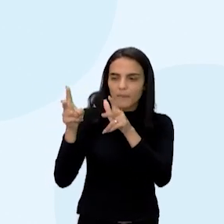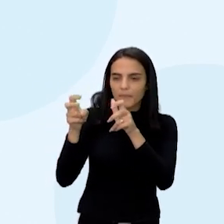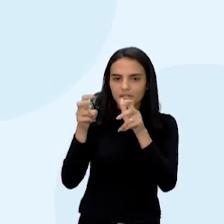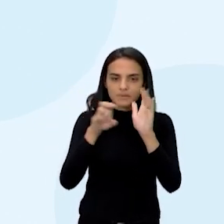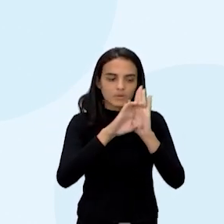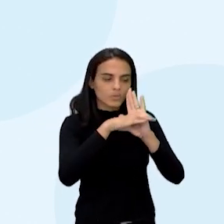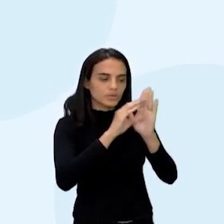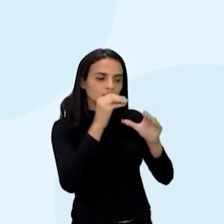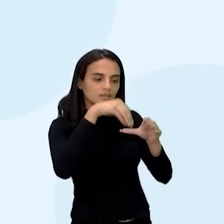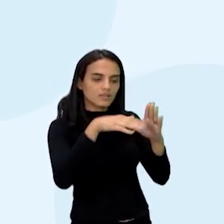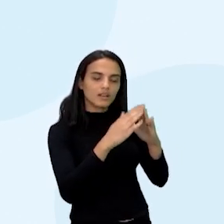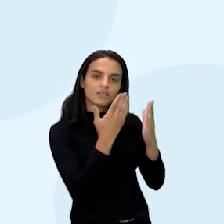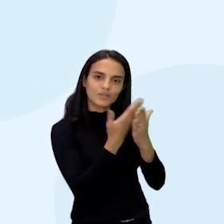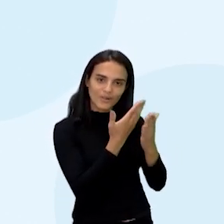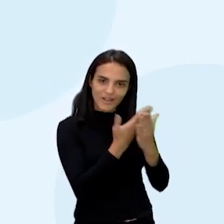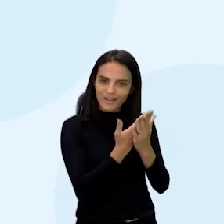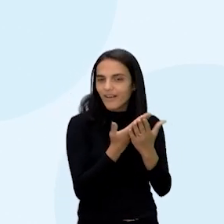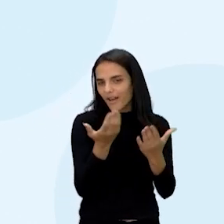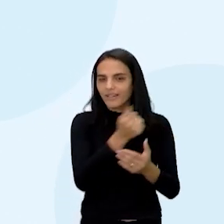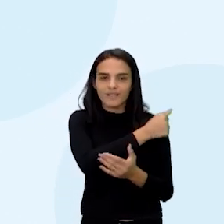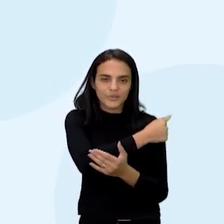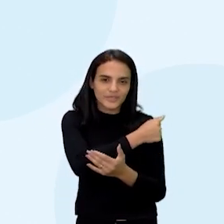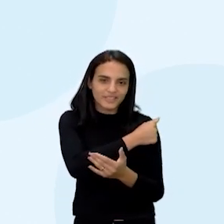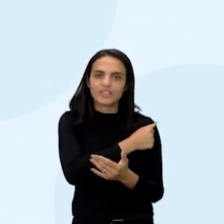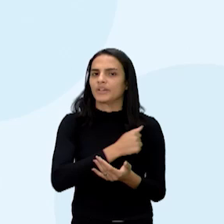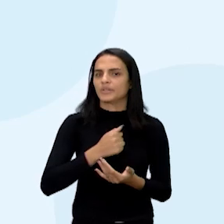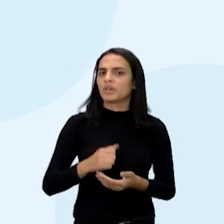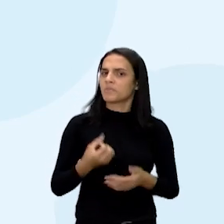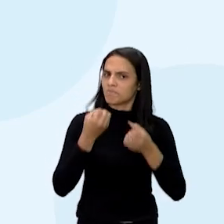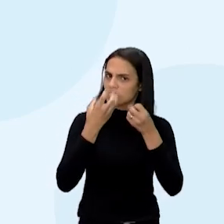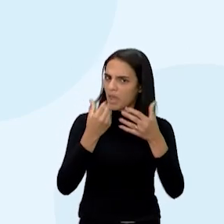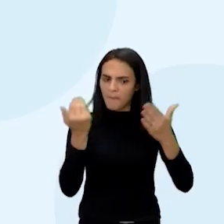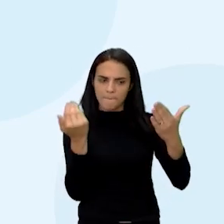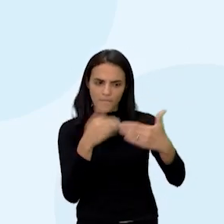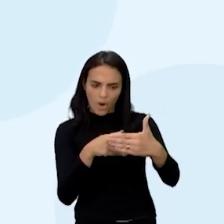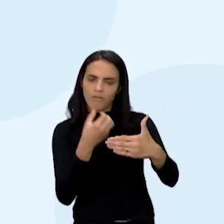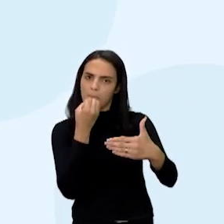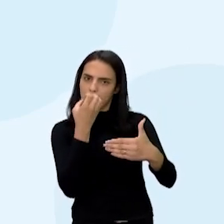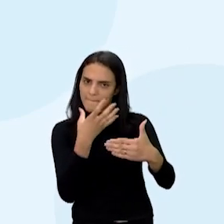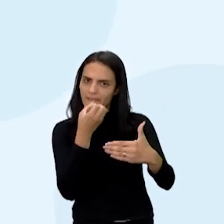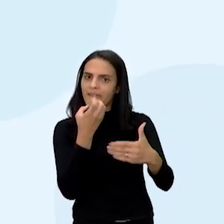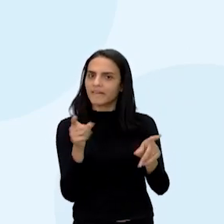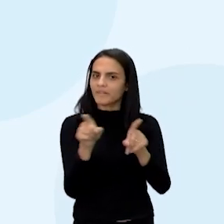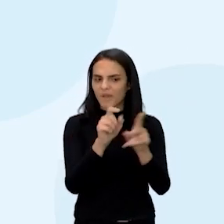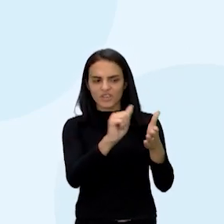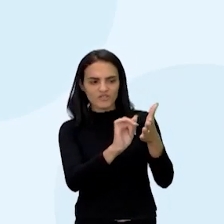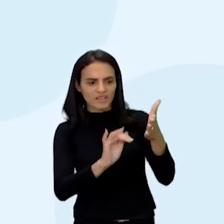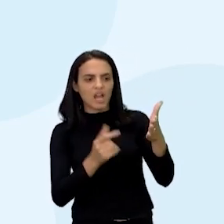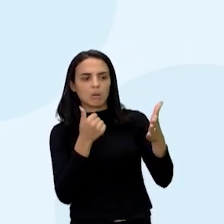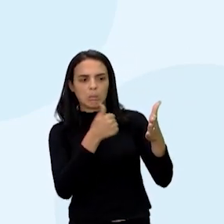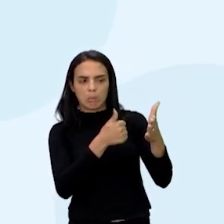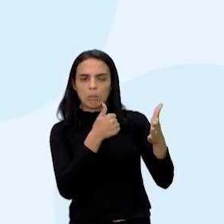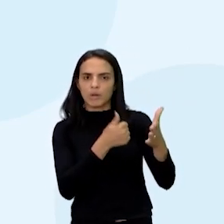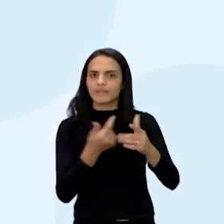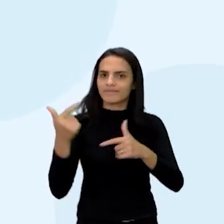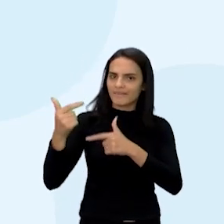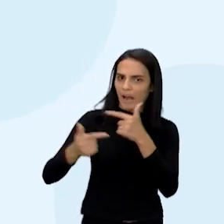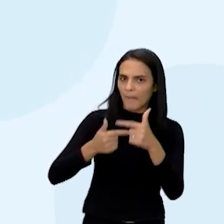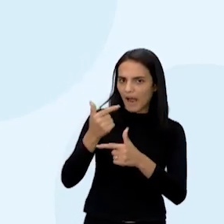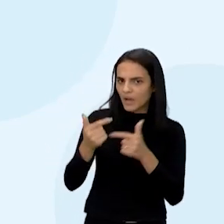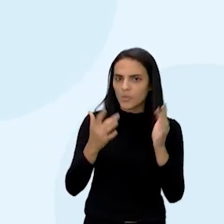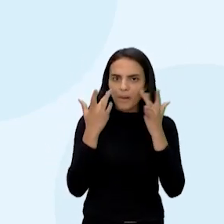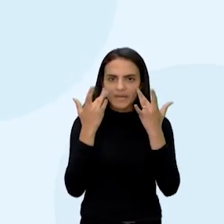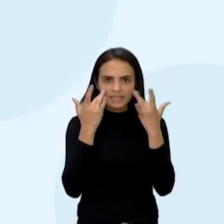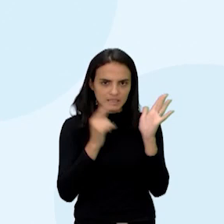da escola. Geralmente são aqueles estudantes que vão bem nas provas, vão bem nas tarefas, fazem bons trabalhos,